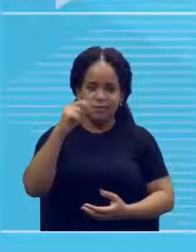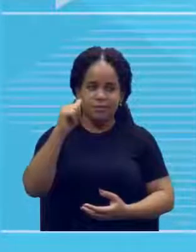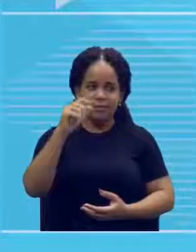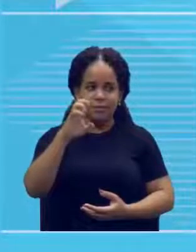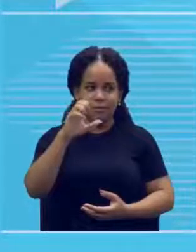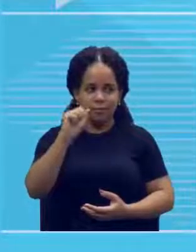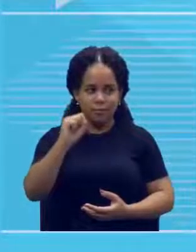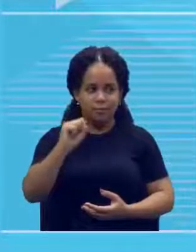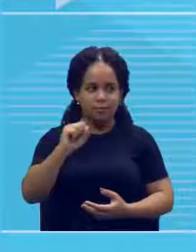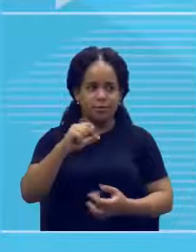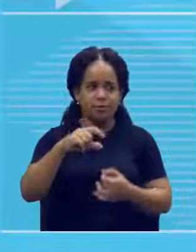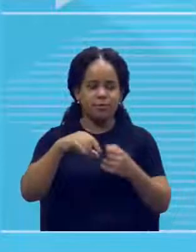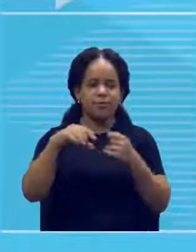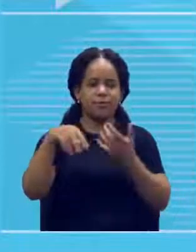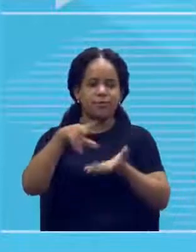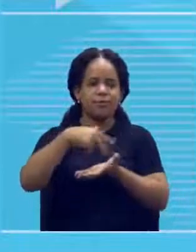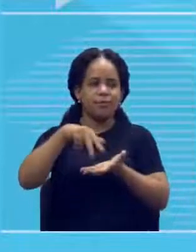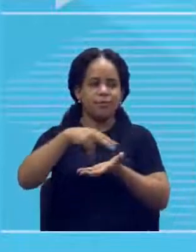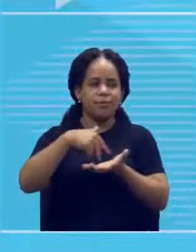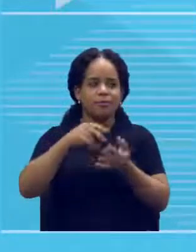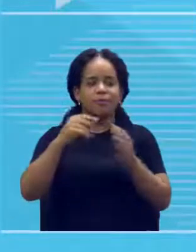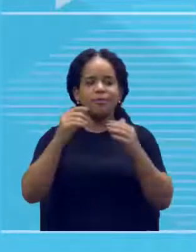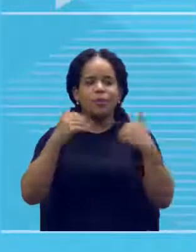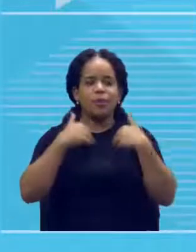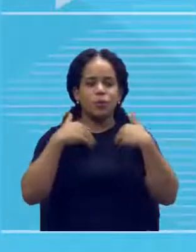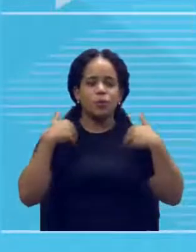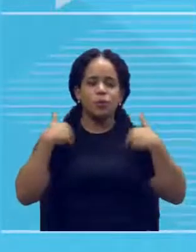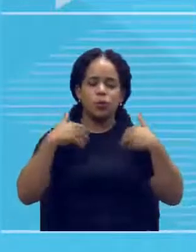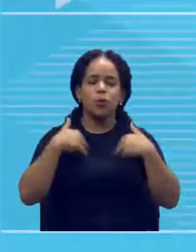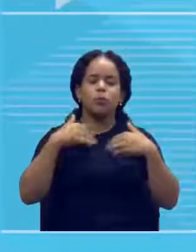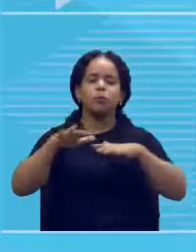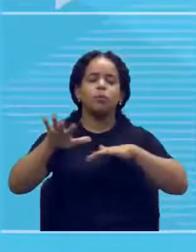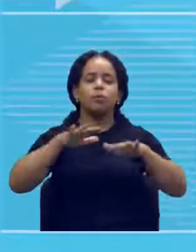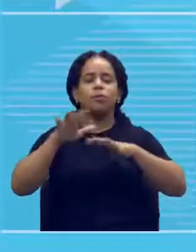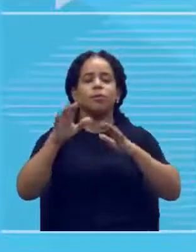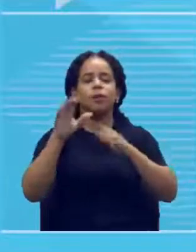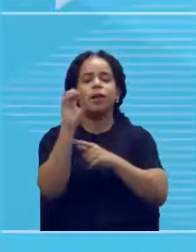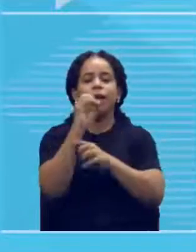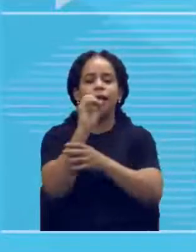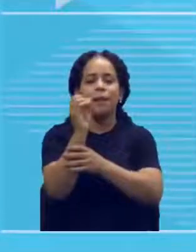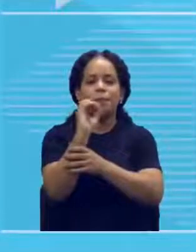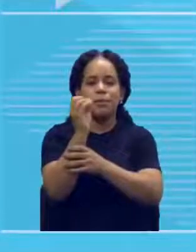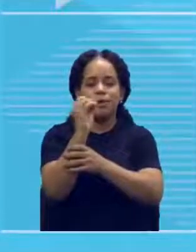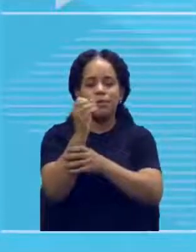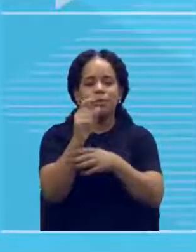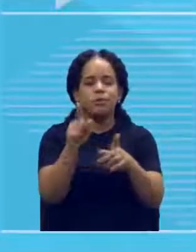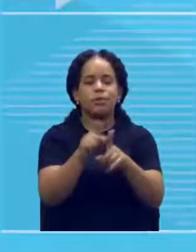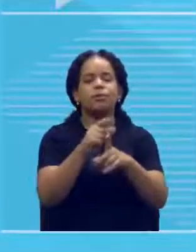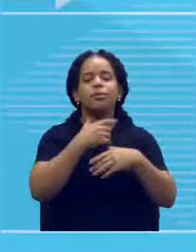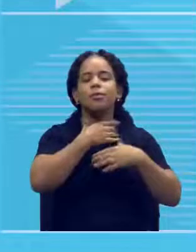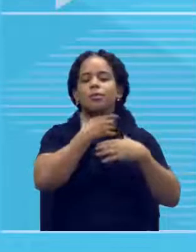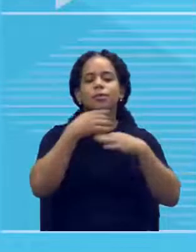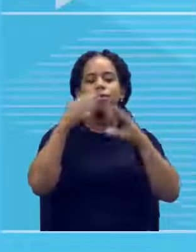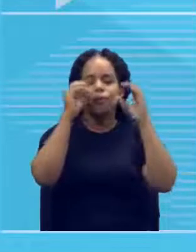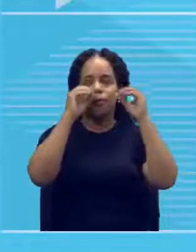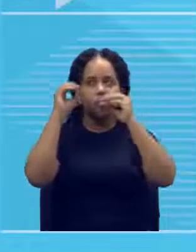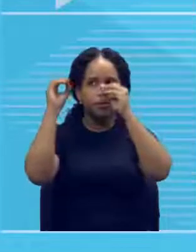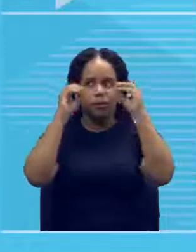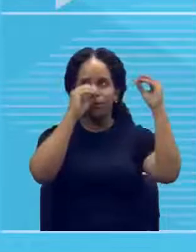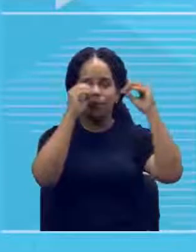indianas, e ela aqui, ó, mexendo o corpo todo, né, mexendo cabeça, pescoço, os olhos,